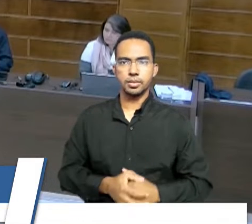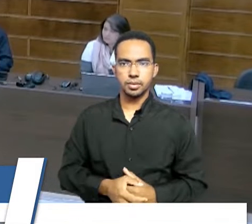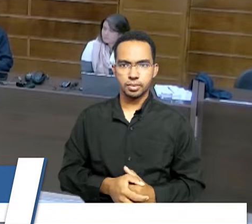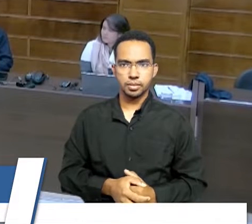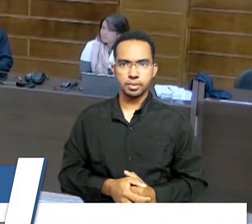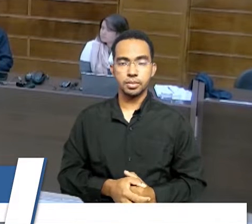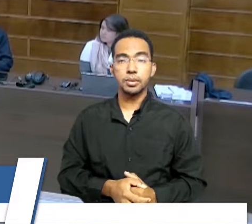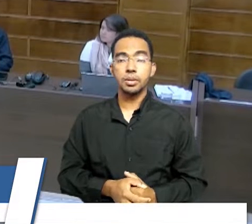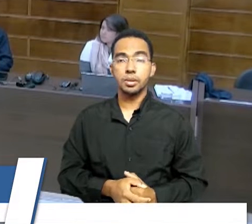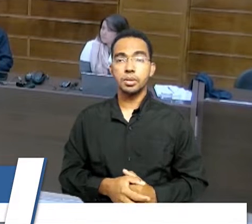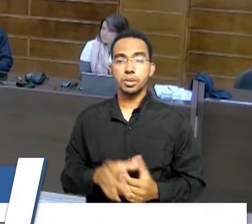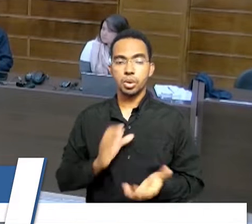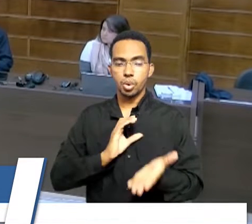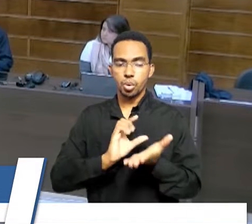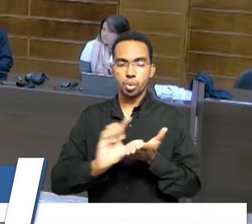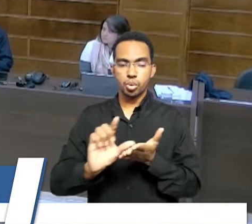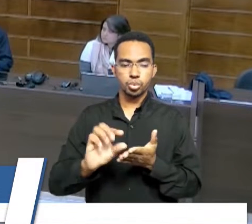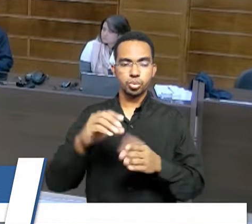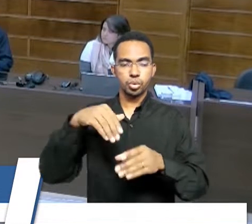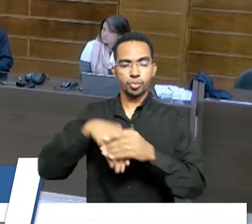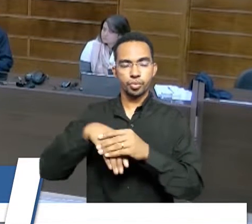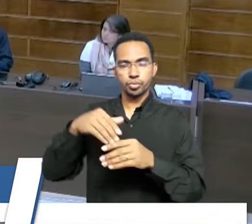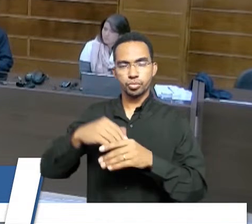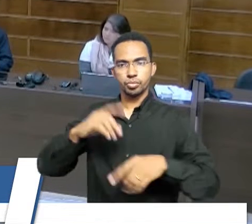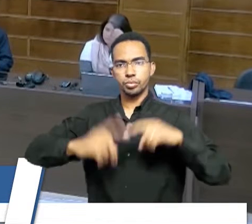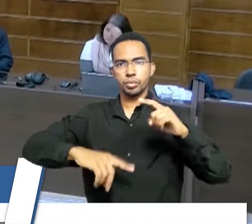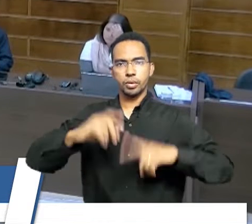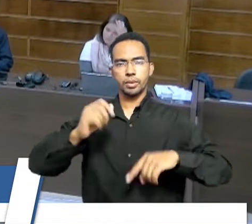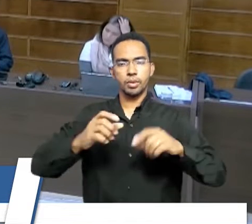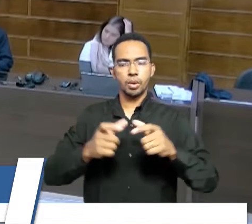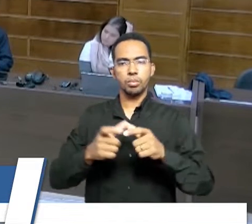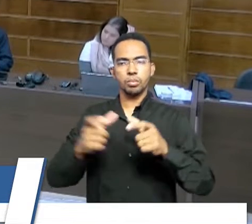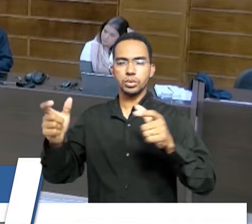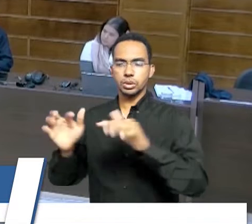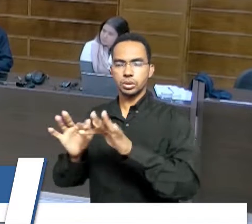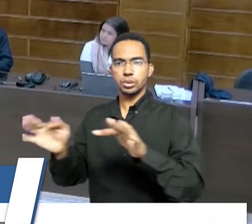quórum de votação, a matéria exige maioria simples de votos.